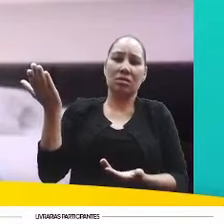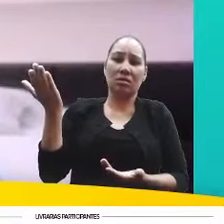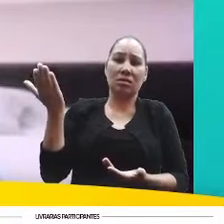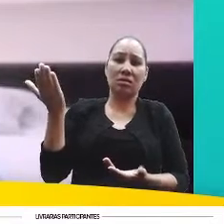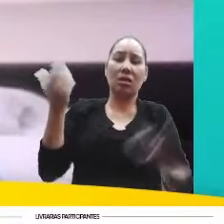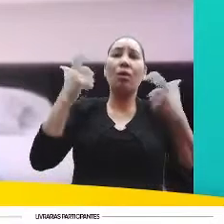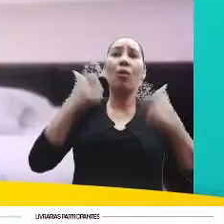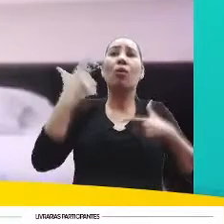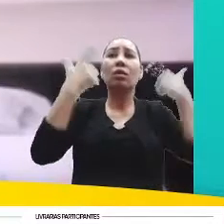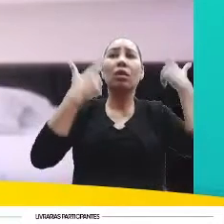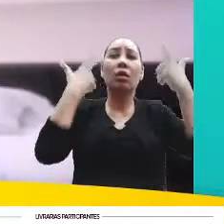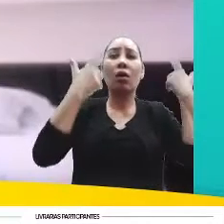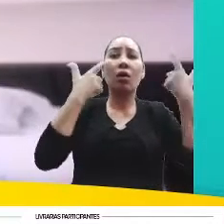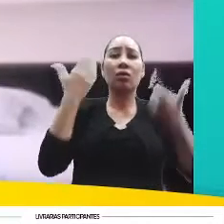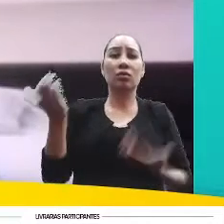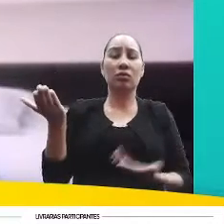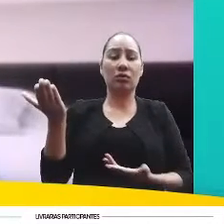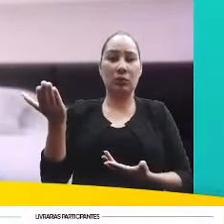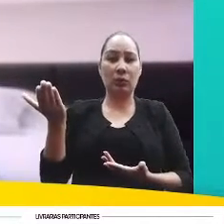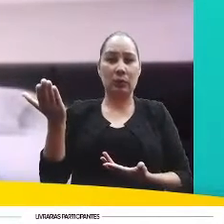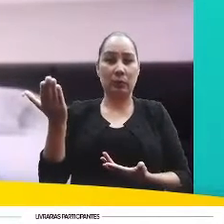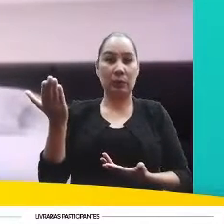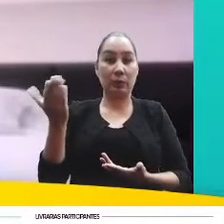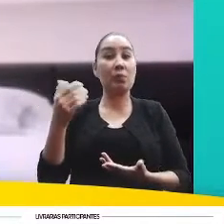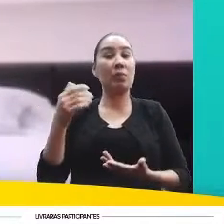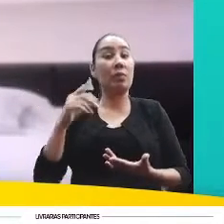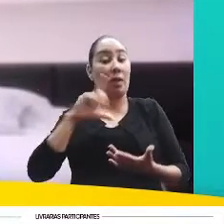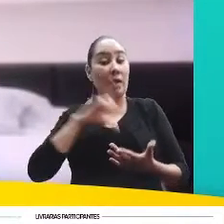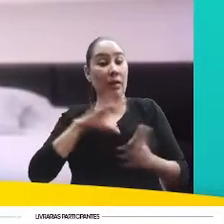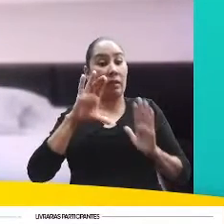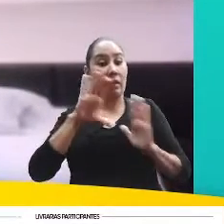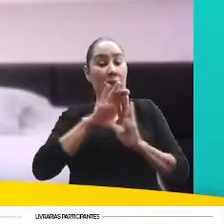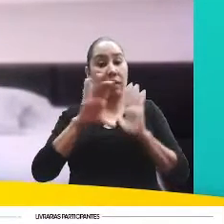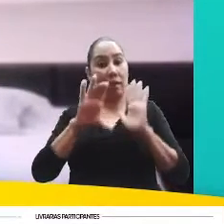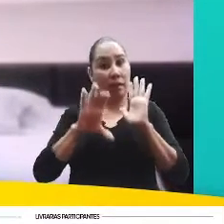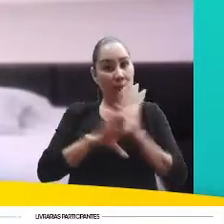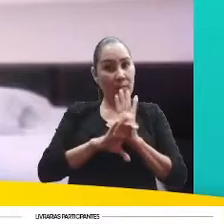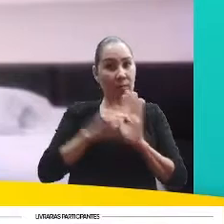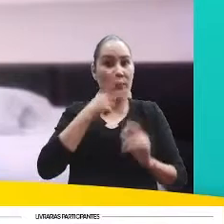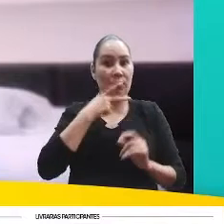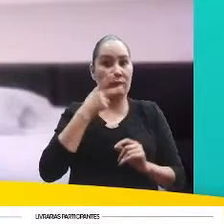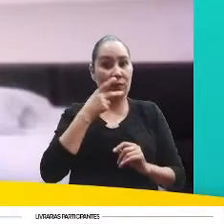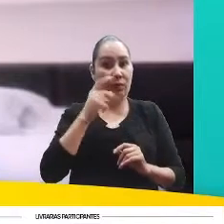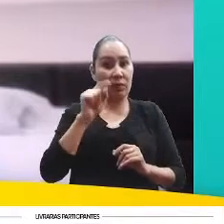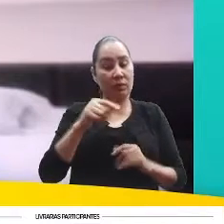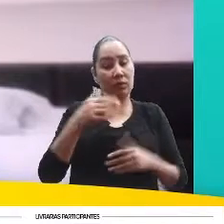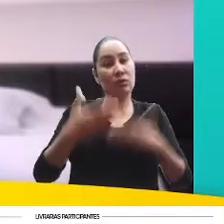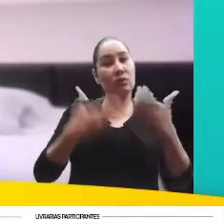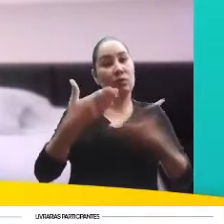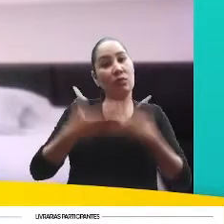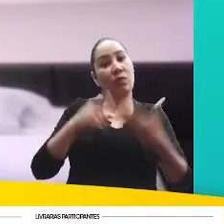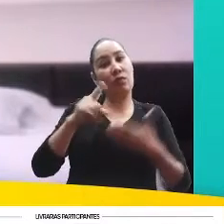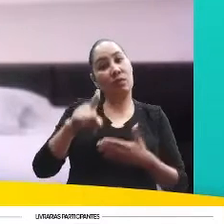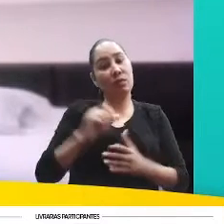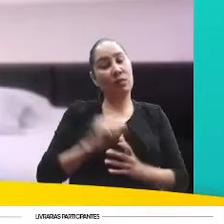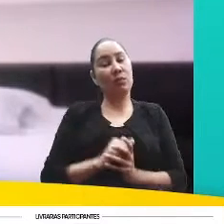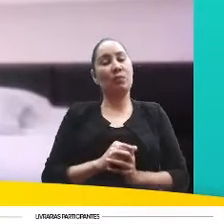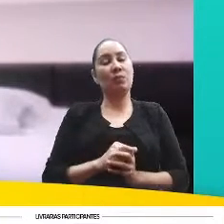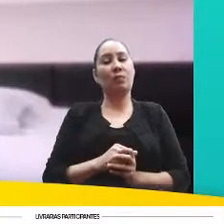lógica disso? E aí então vem o capítulo do Bem-aventurados aflitos e Kardec desenvolve isso no Evangelho segundo o